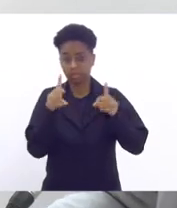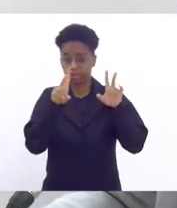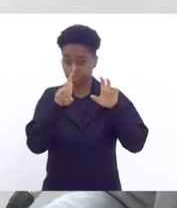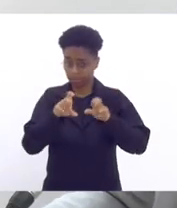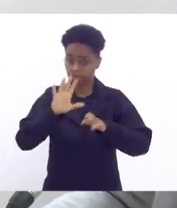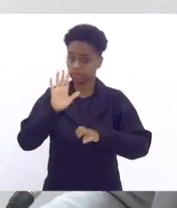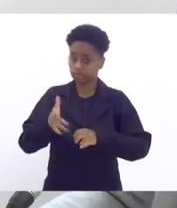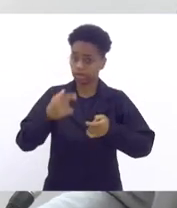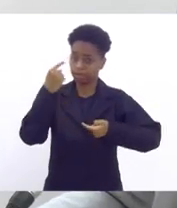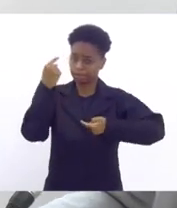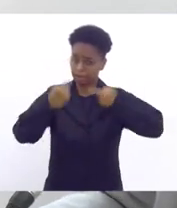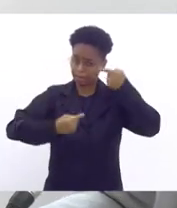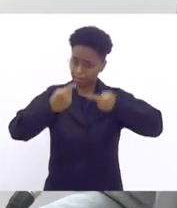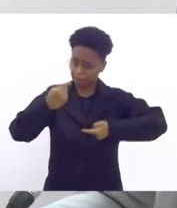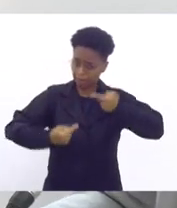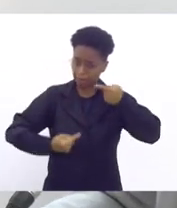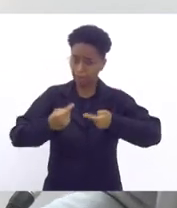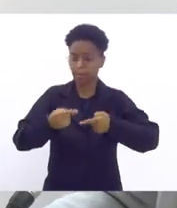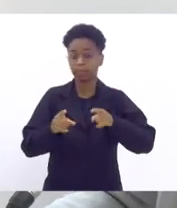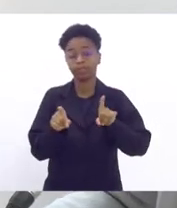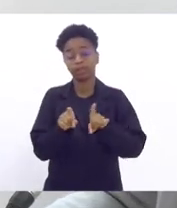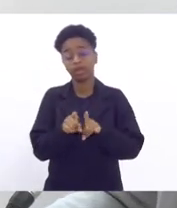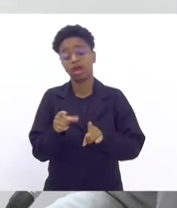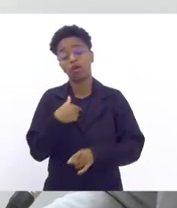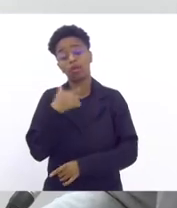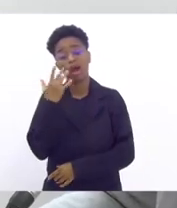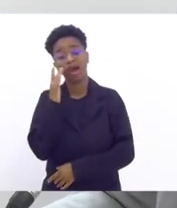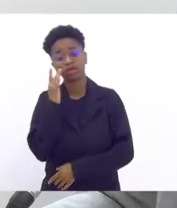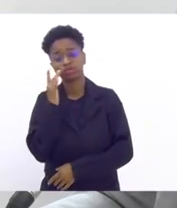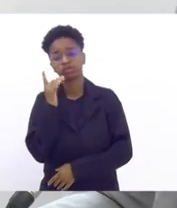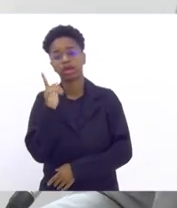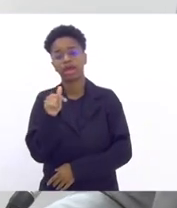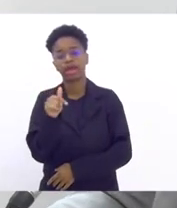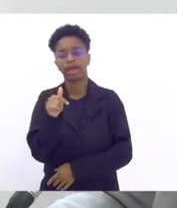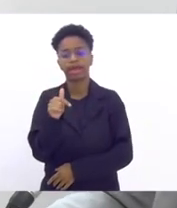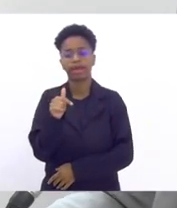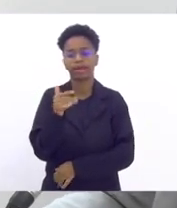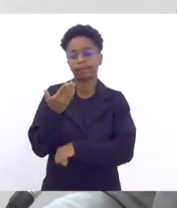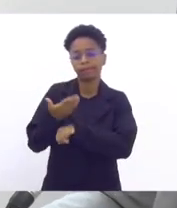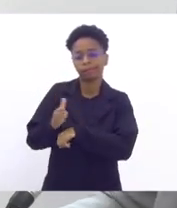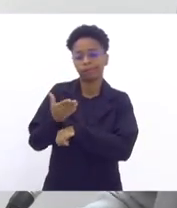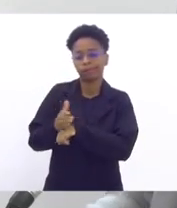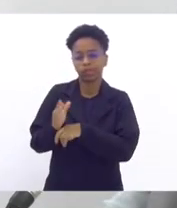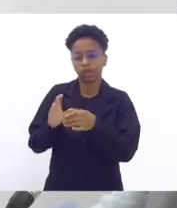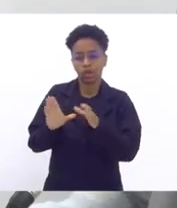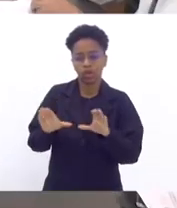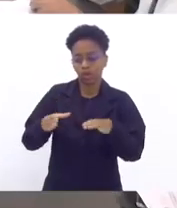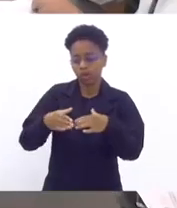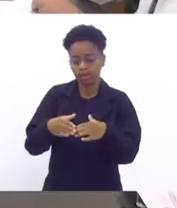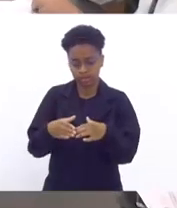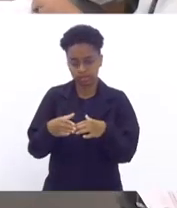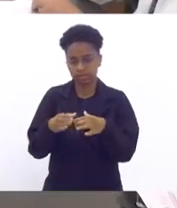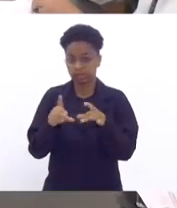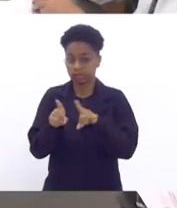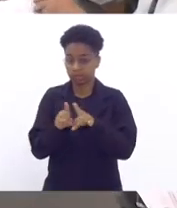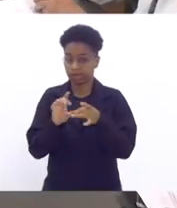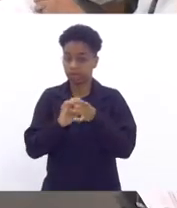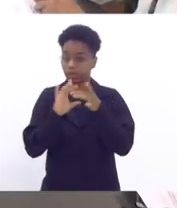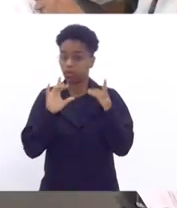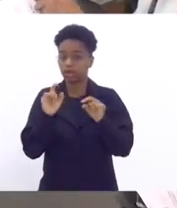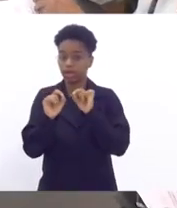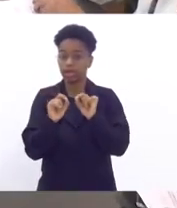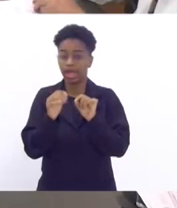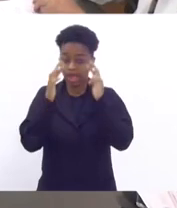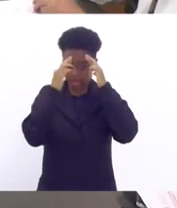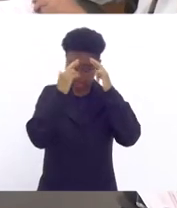discutido aqui amplamente ou seja eu acho que é um exercício coletivo e democrático que a gente pode fazer de modo a respeitar todos os